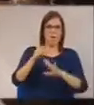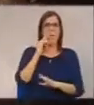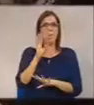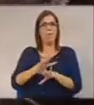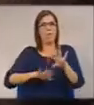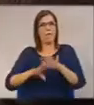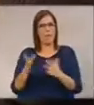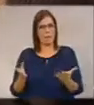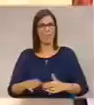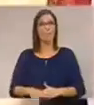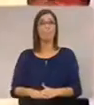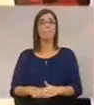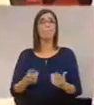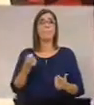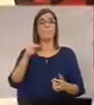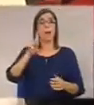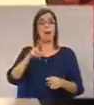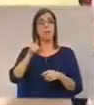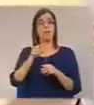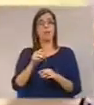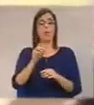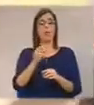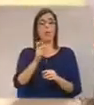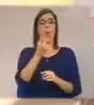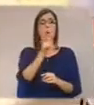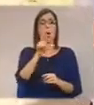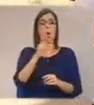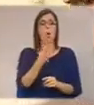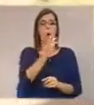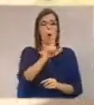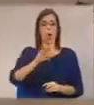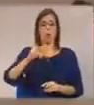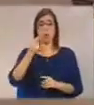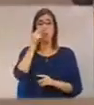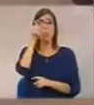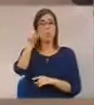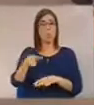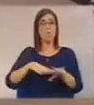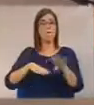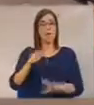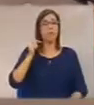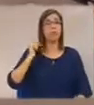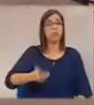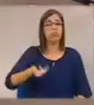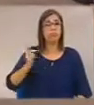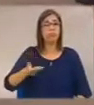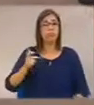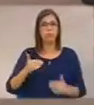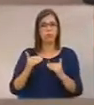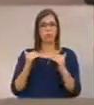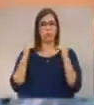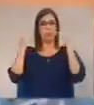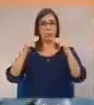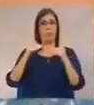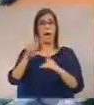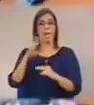they say it. Antigo executivo do Wall Street, Frederick Roberts desempenhou durante décadas altos cargos no